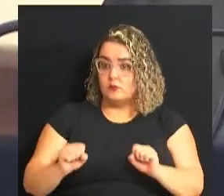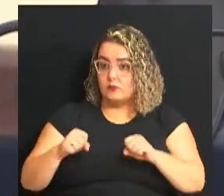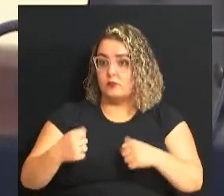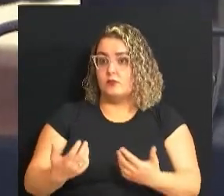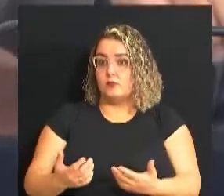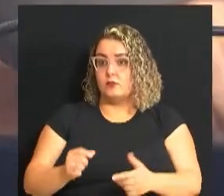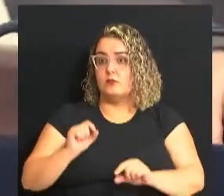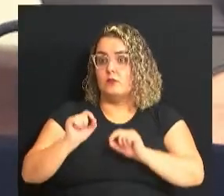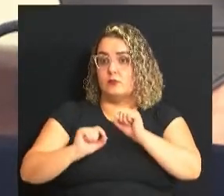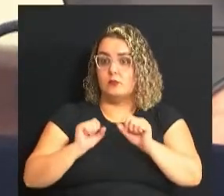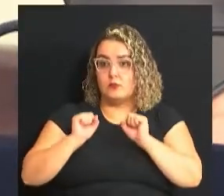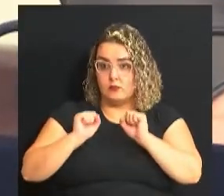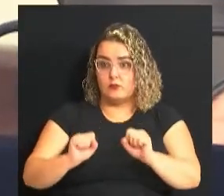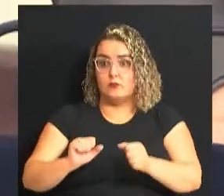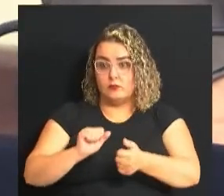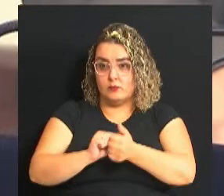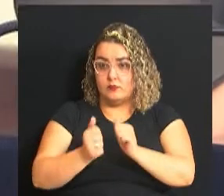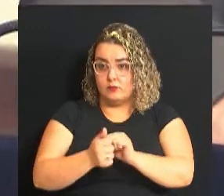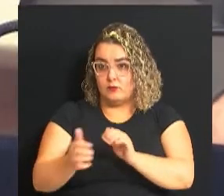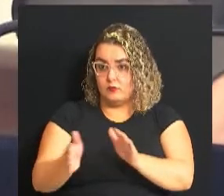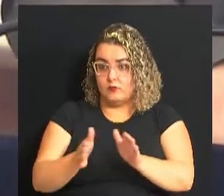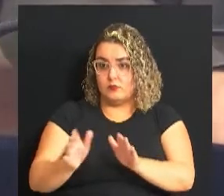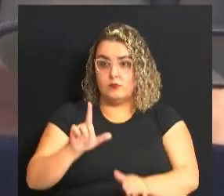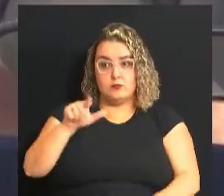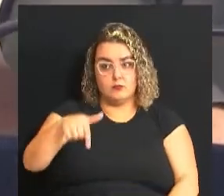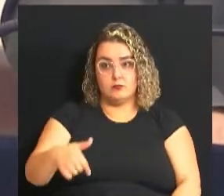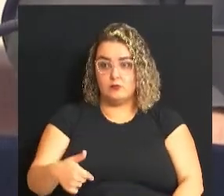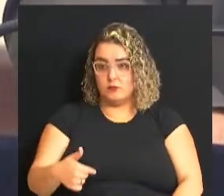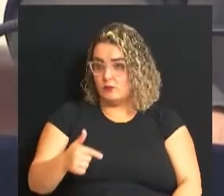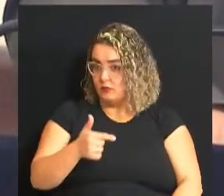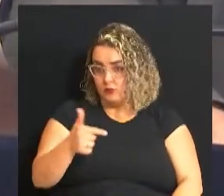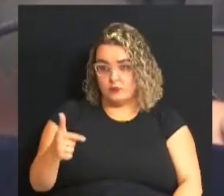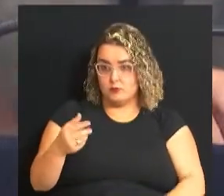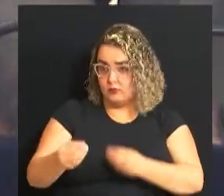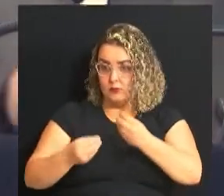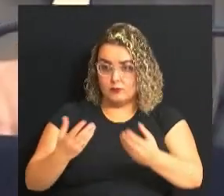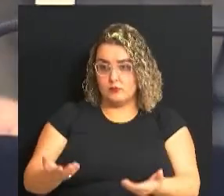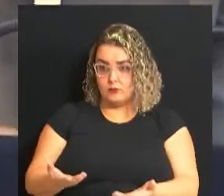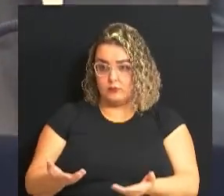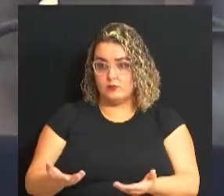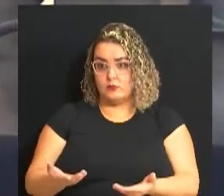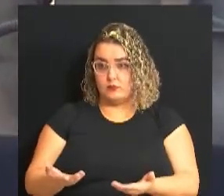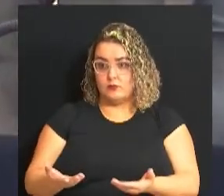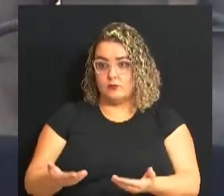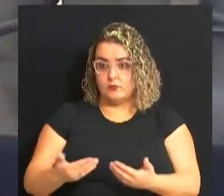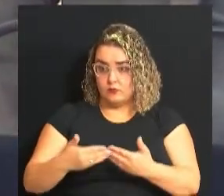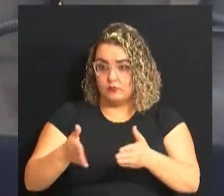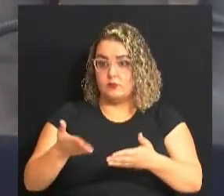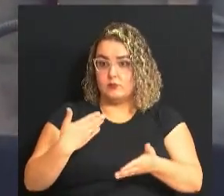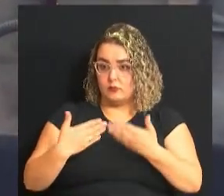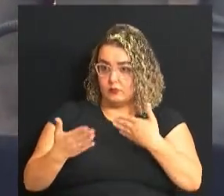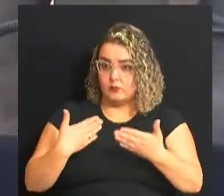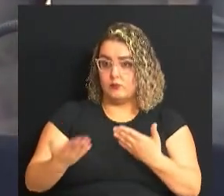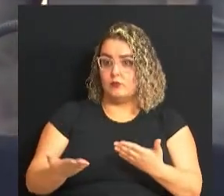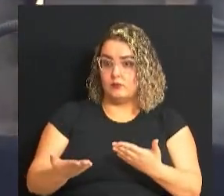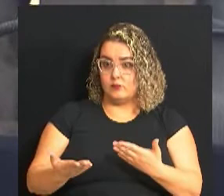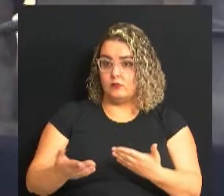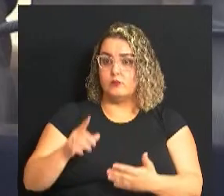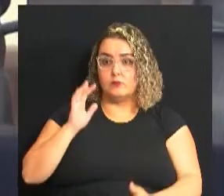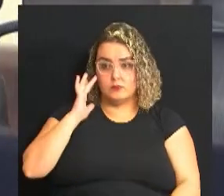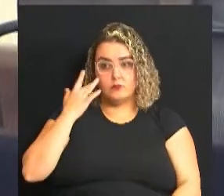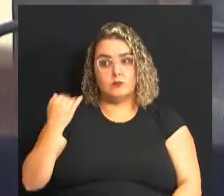pode ser ajustado nesse momento e depois o que não der, assim, abrir uma negociação mesmo nesse sentido, porque eu acho que é